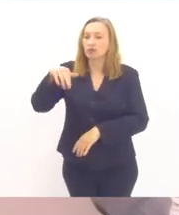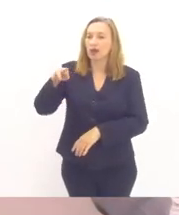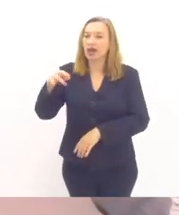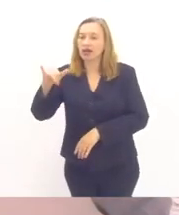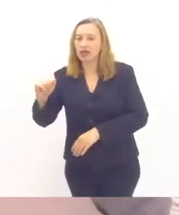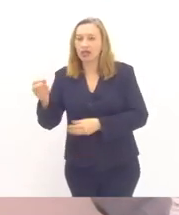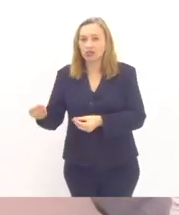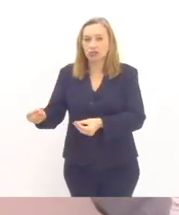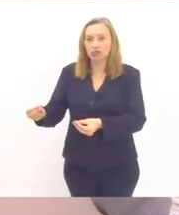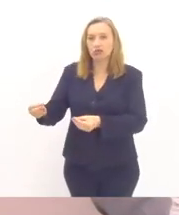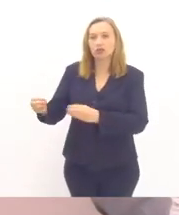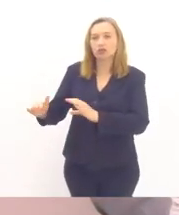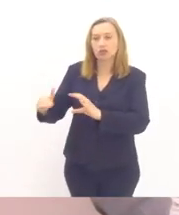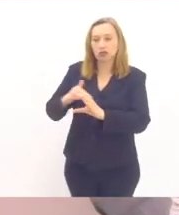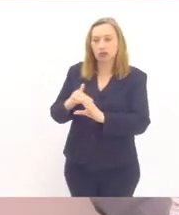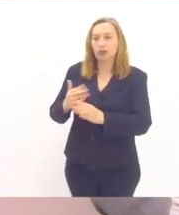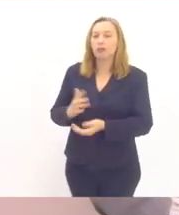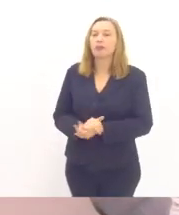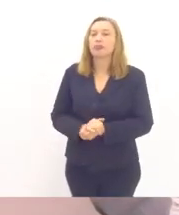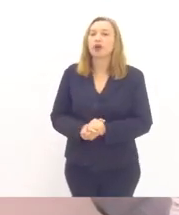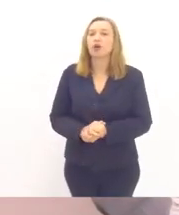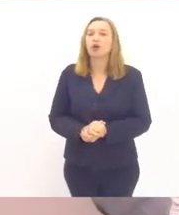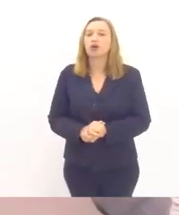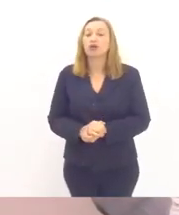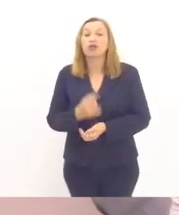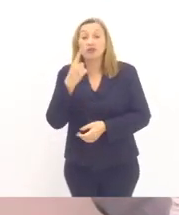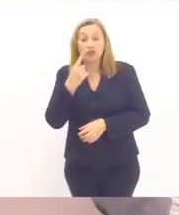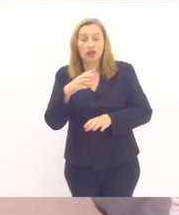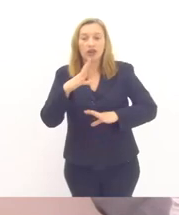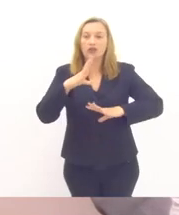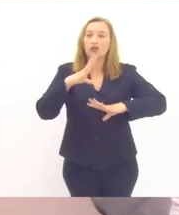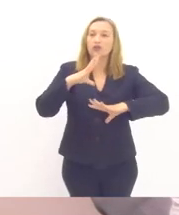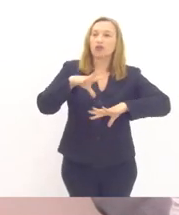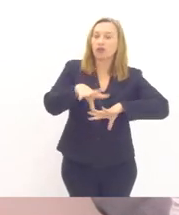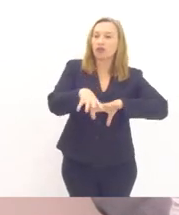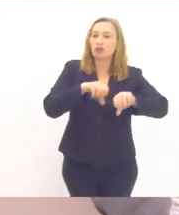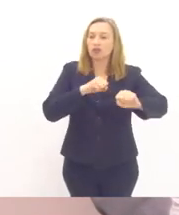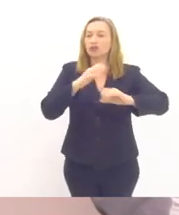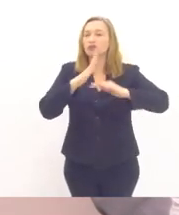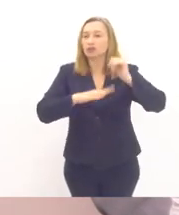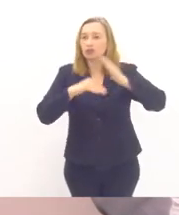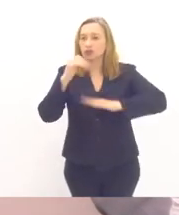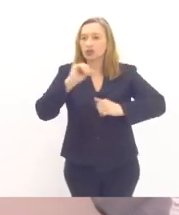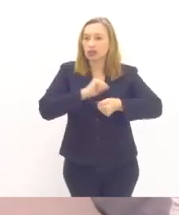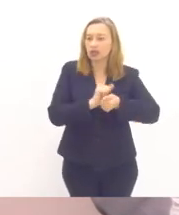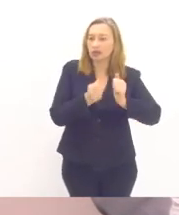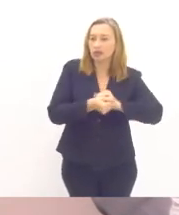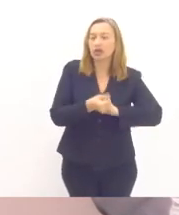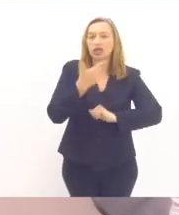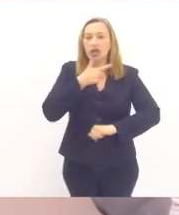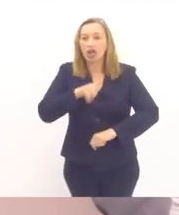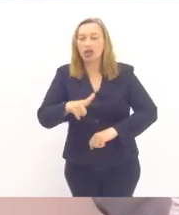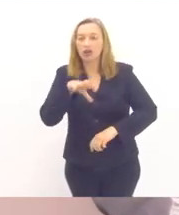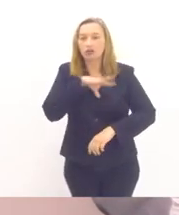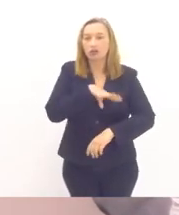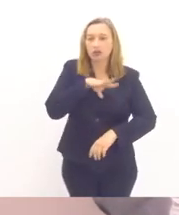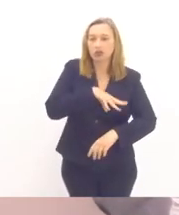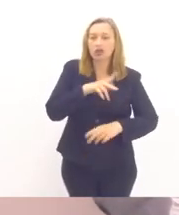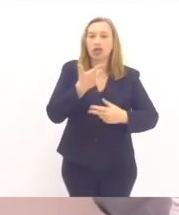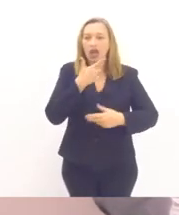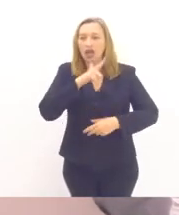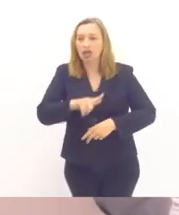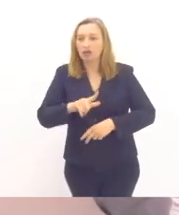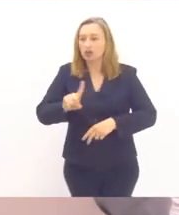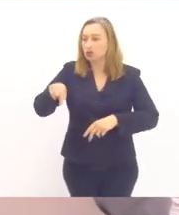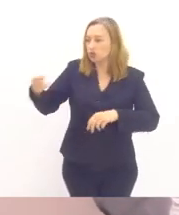trouxe, sobre a formação dos profissionais que estão habilitados tanto de língua portuguesa quanto das línguas